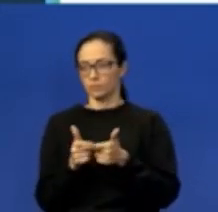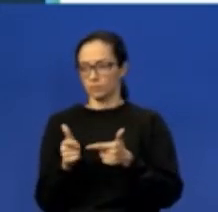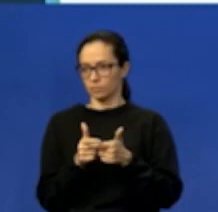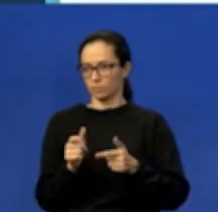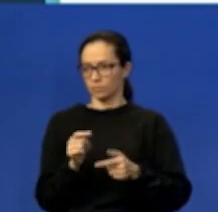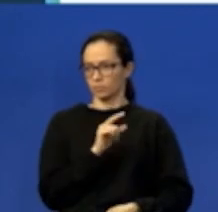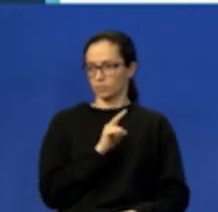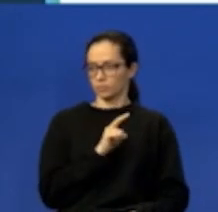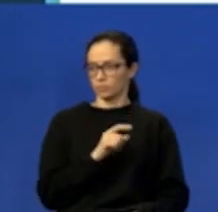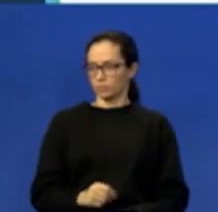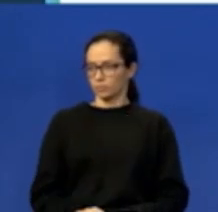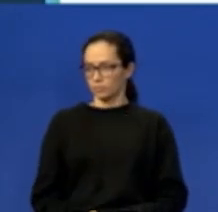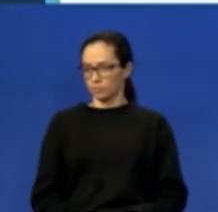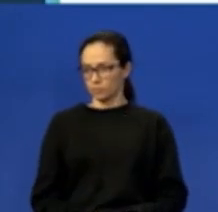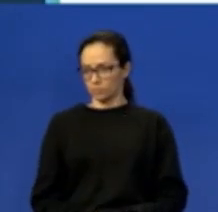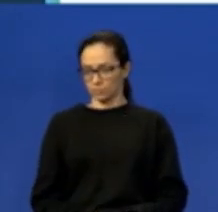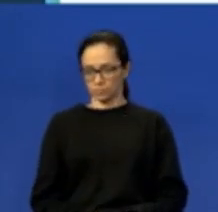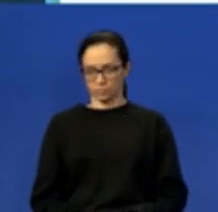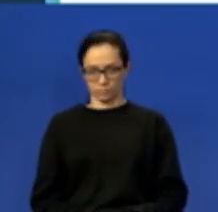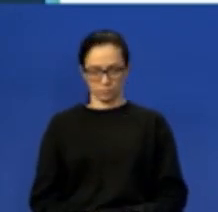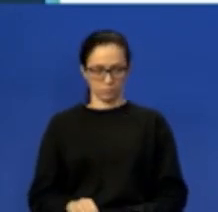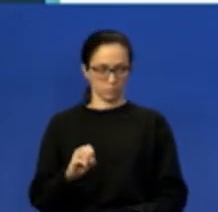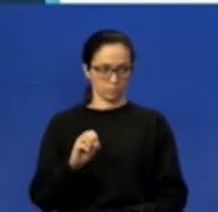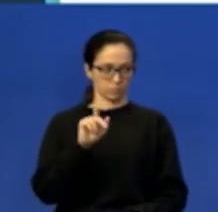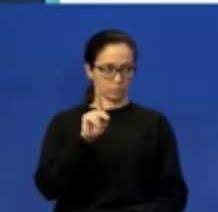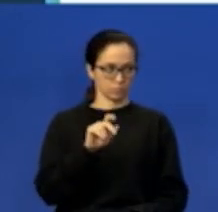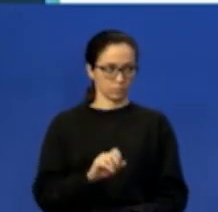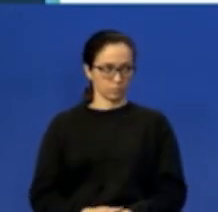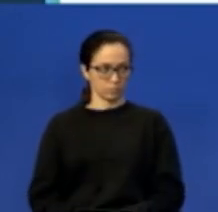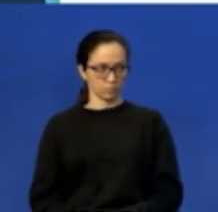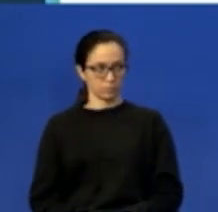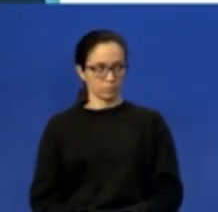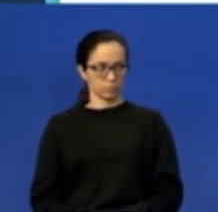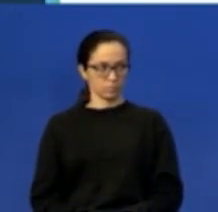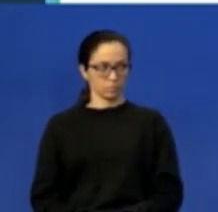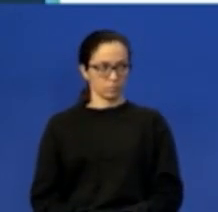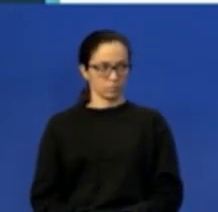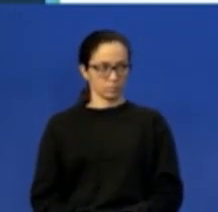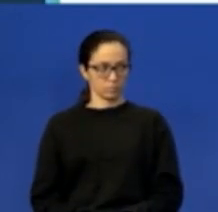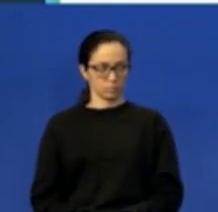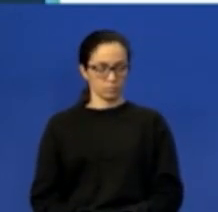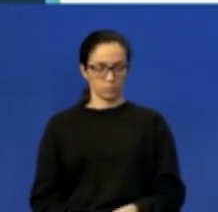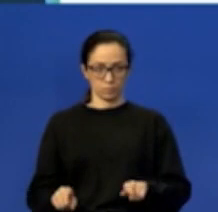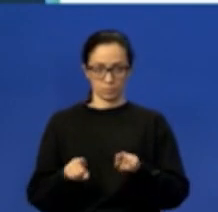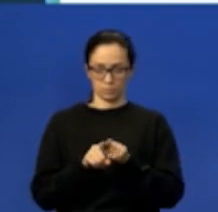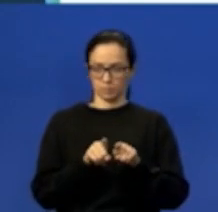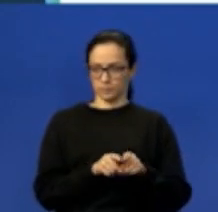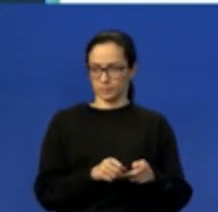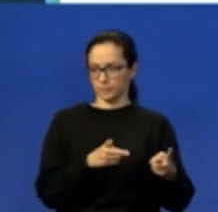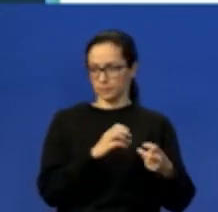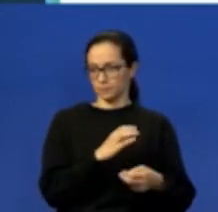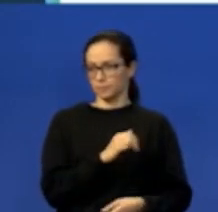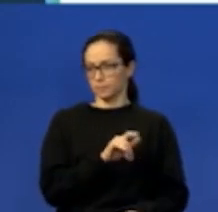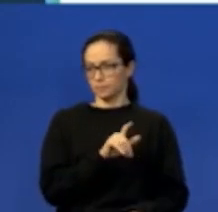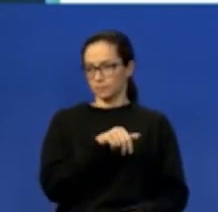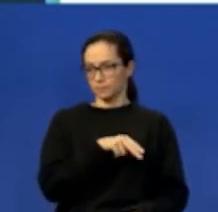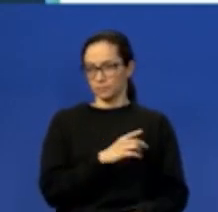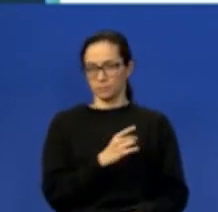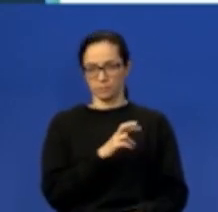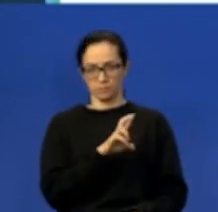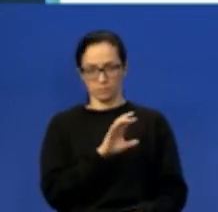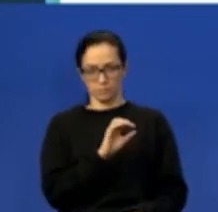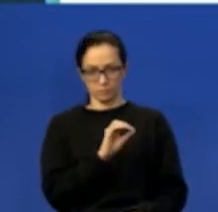leucócitos por campo, né? Aqui em função a ml ou ao campo. E os cilindros, que significa a presença de